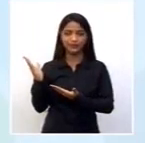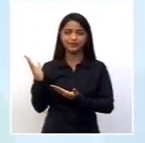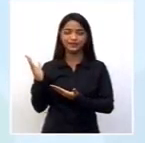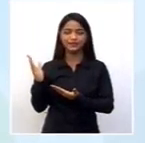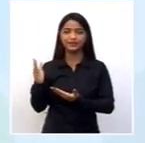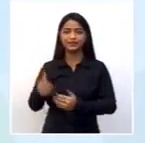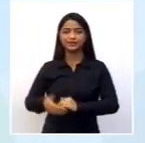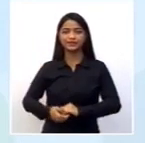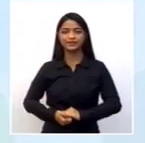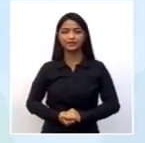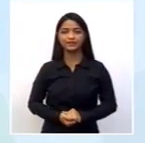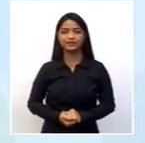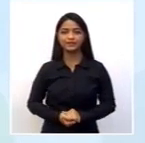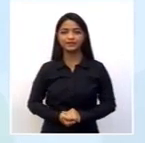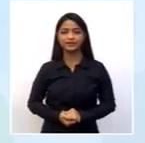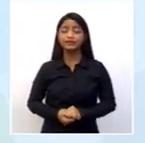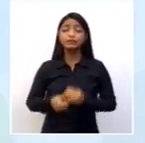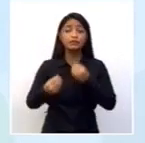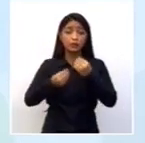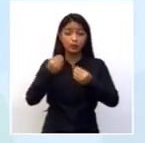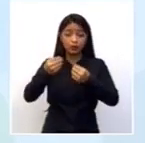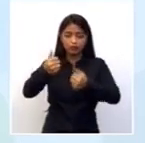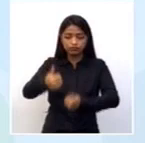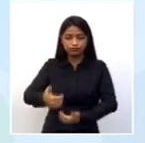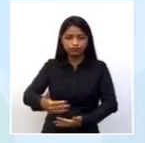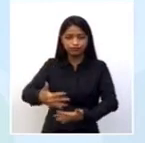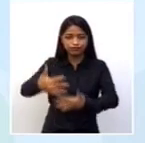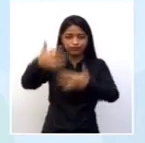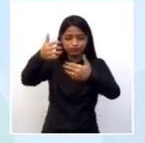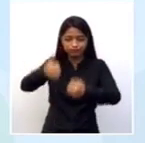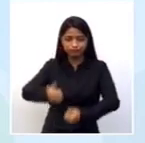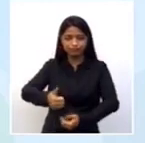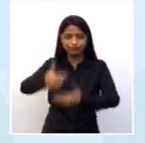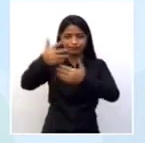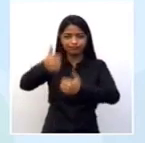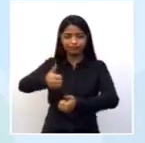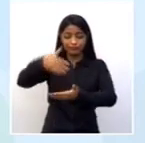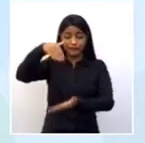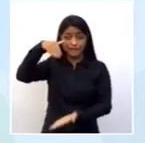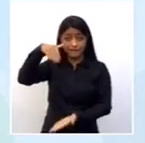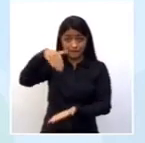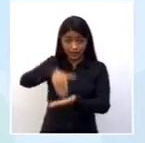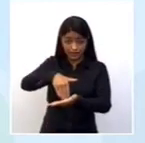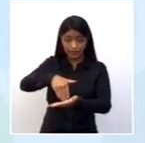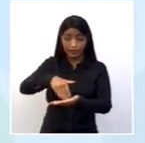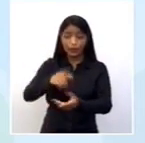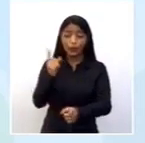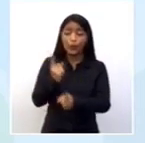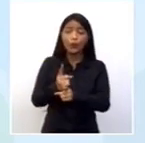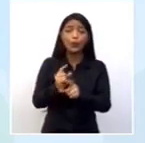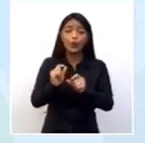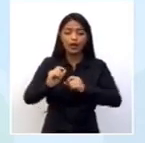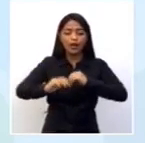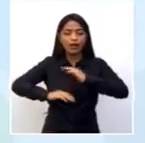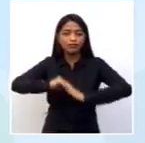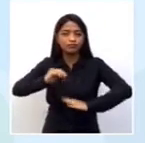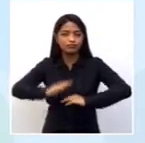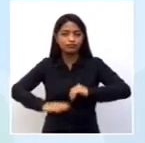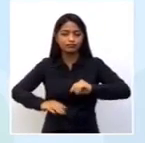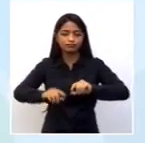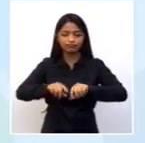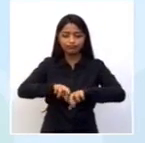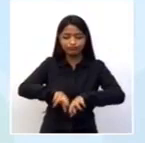Vocês vão rolar a barra até o final e aí vocês vão ter ali habilidades selecionadas do